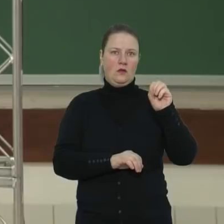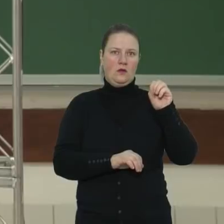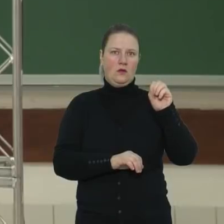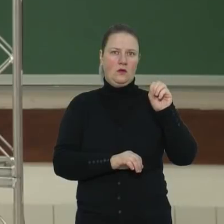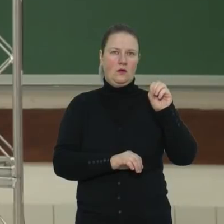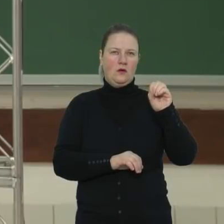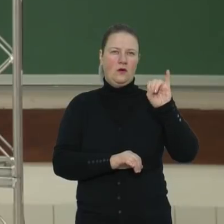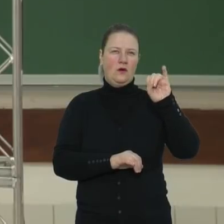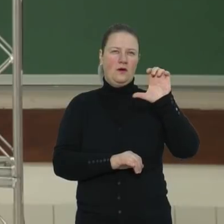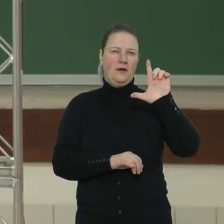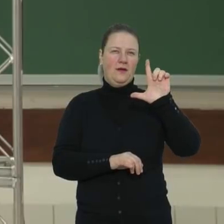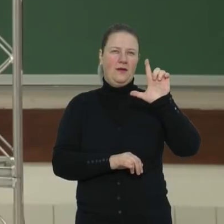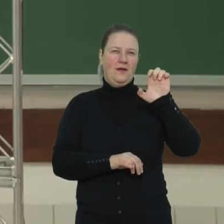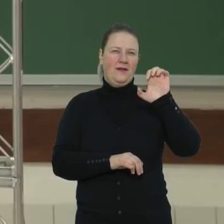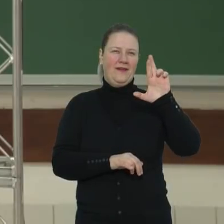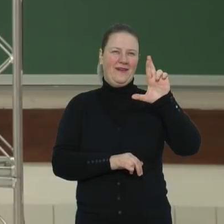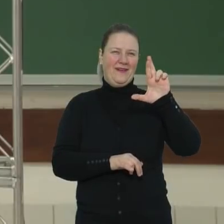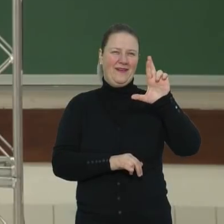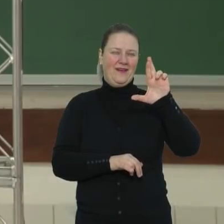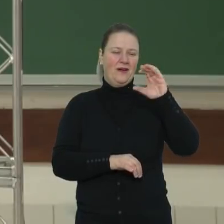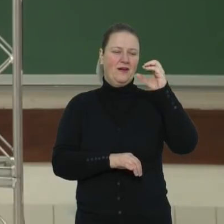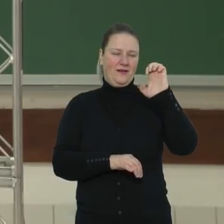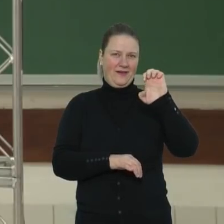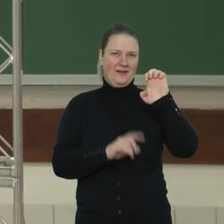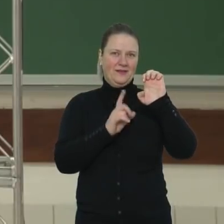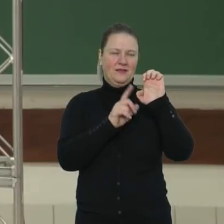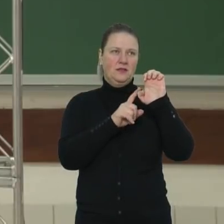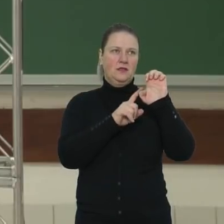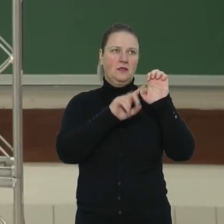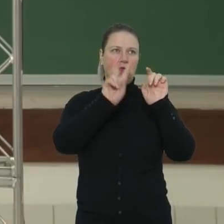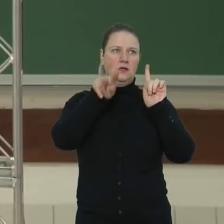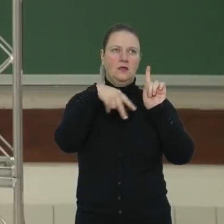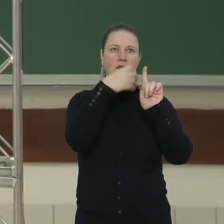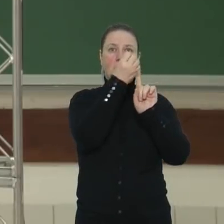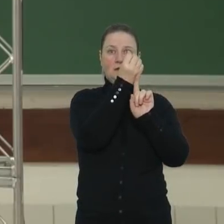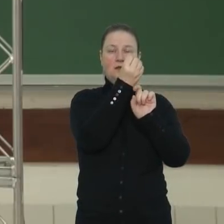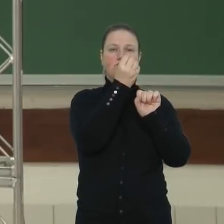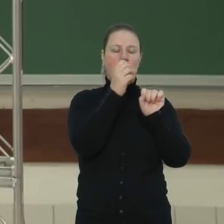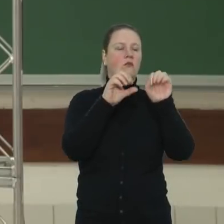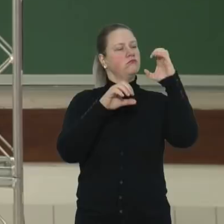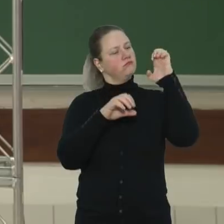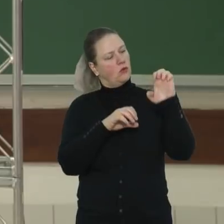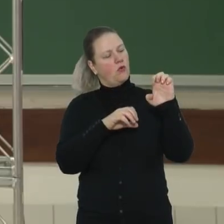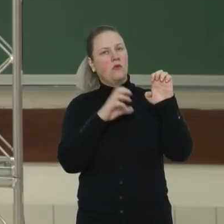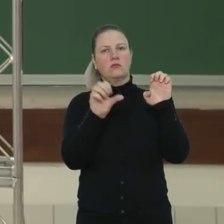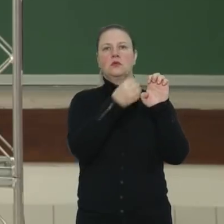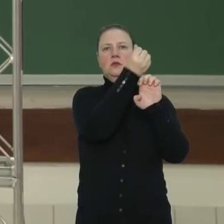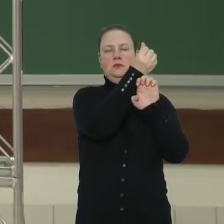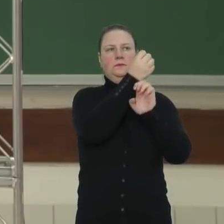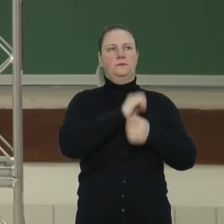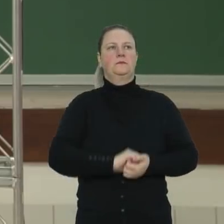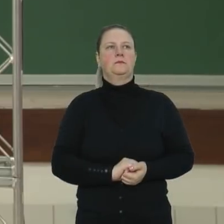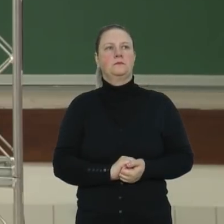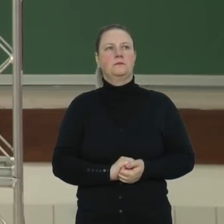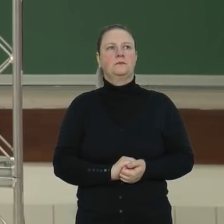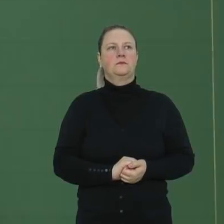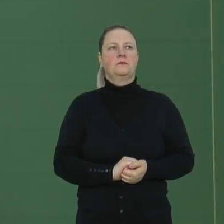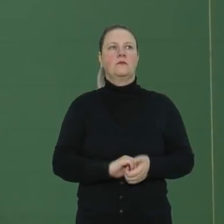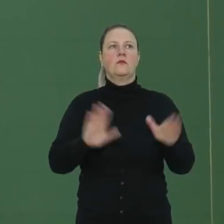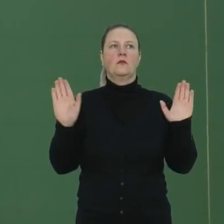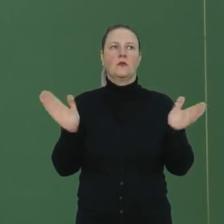a 1,8 é igual ao quê? A 6. Então, o que a gente vai fazer aqui? Vai substituir aqui, né, na nossa